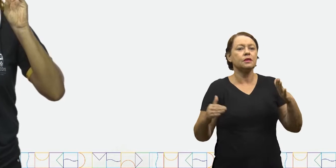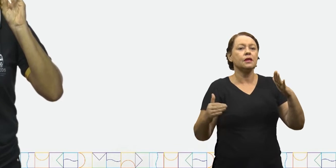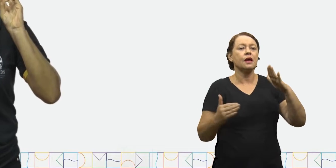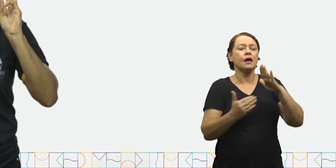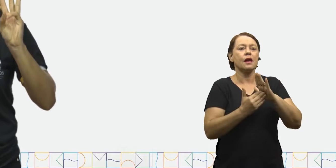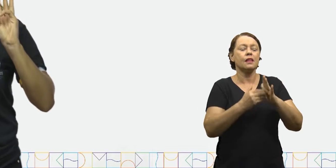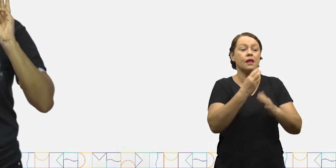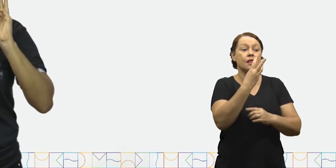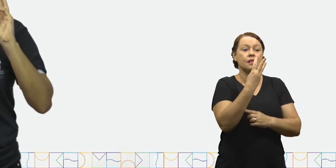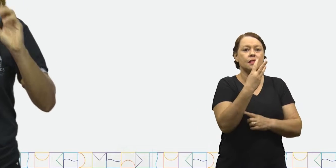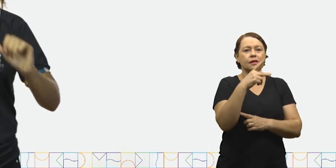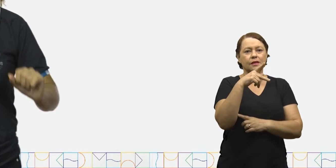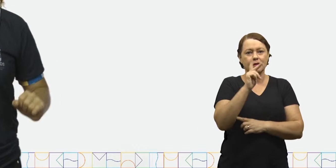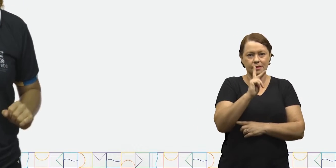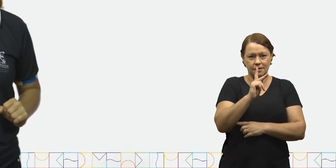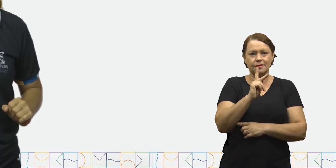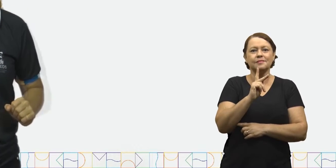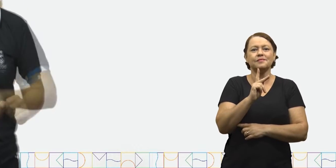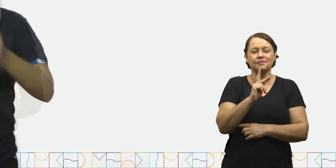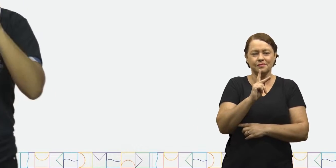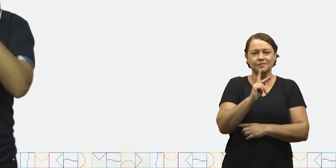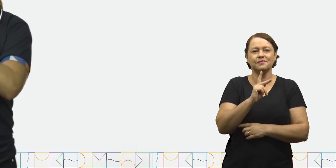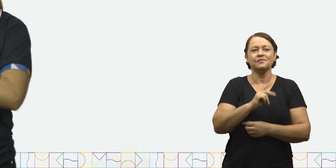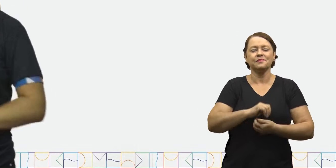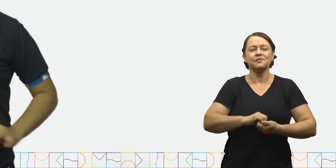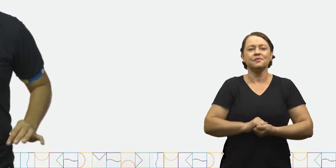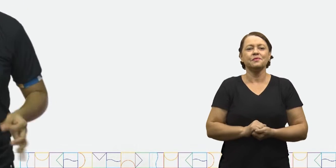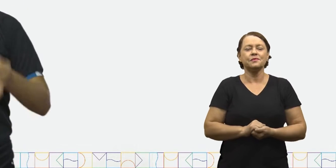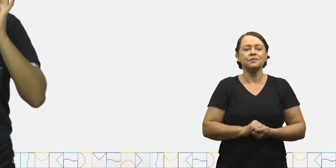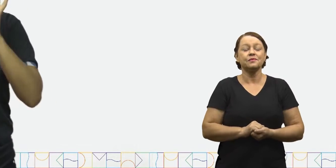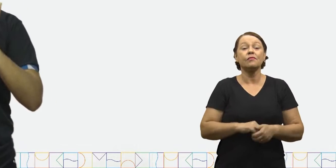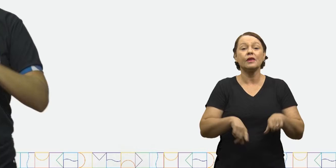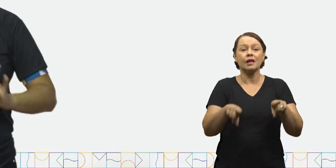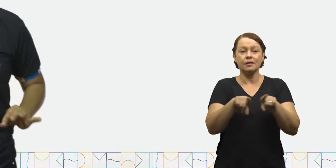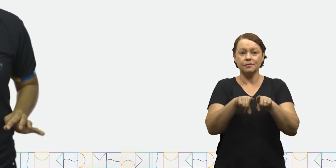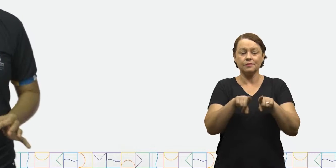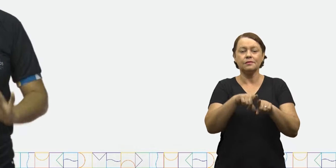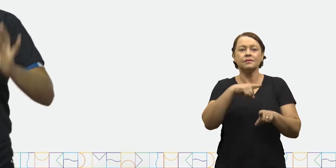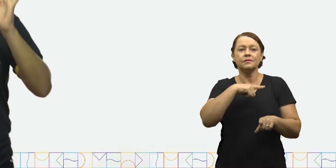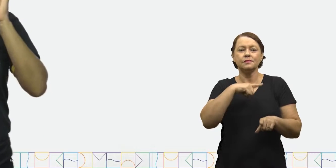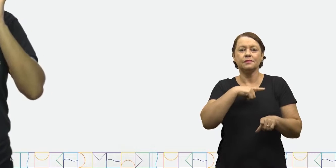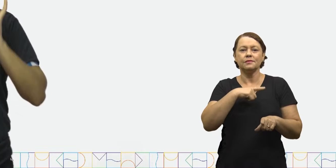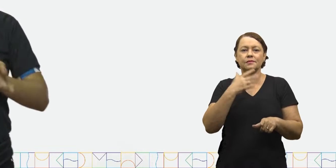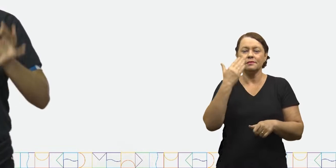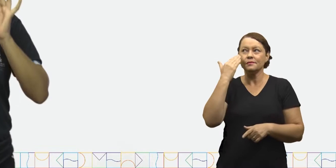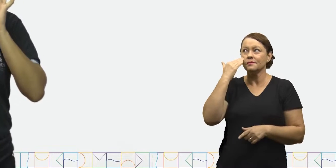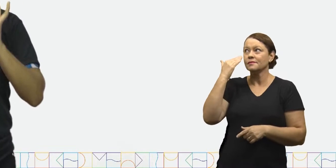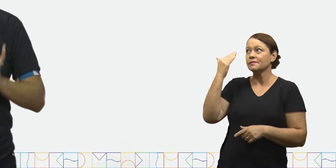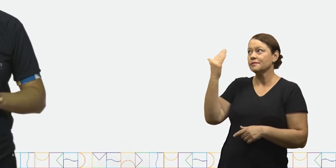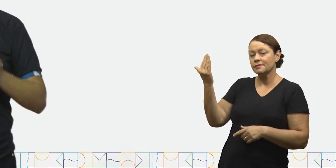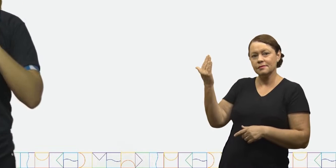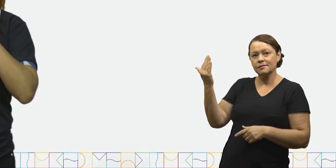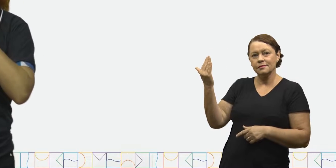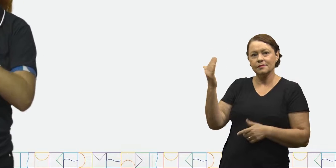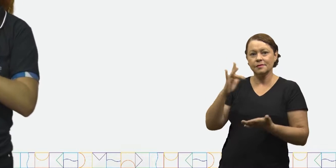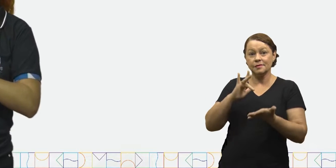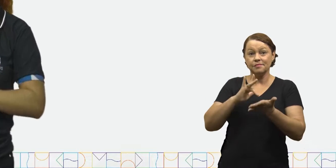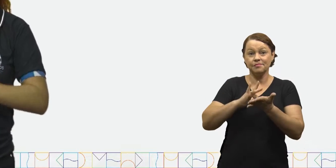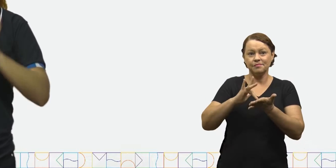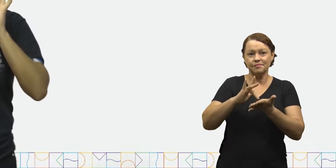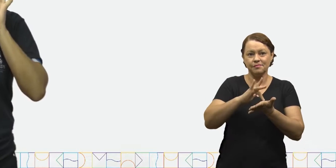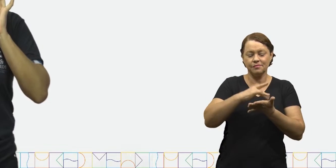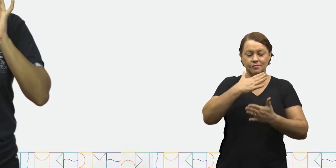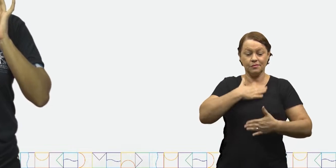até 3 quilos. Olha só, temos aqui a balança digital